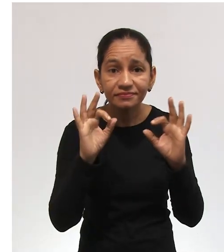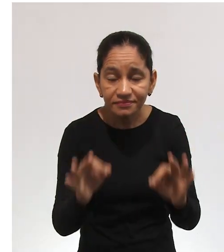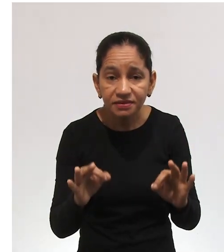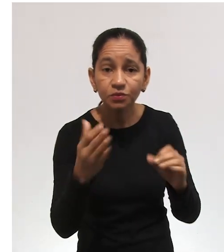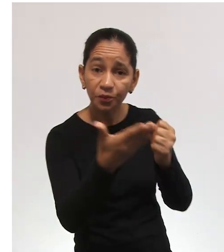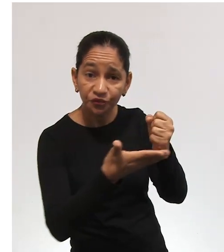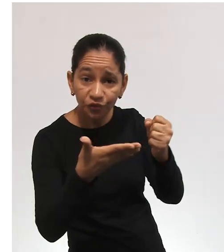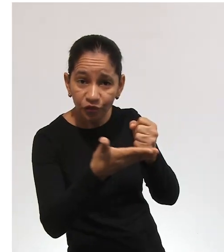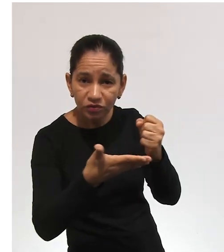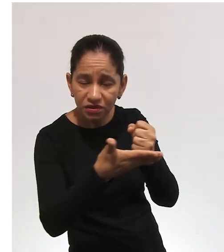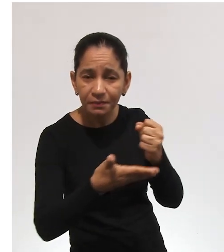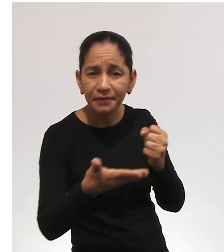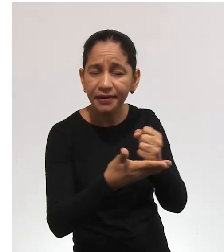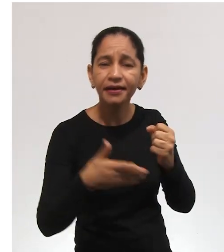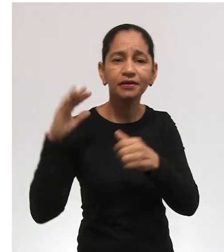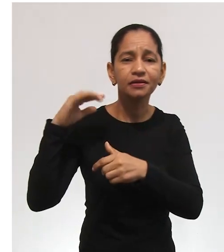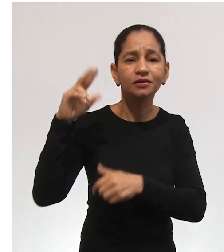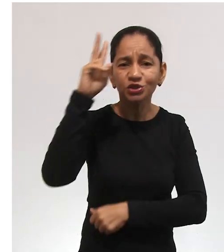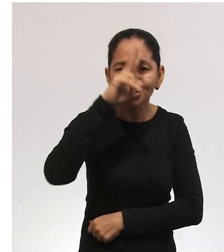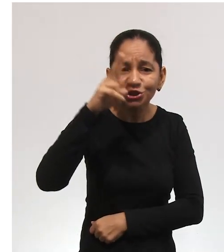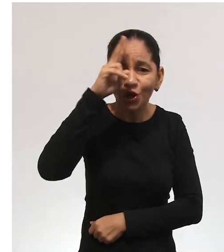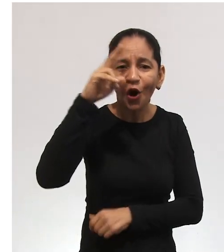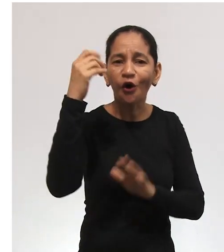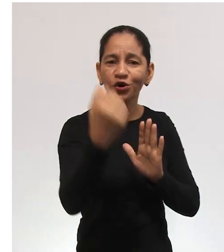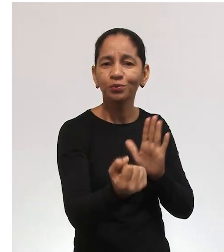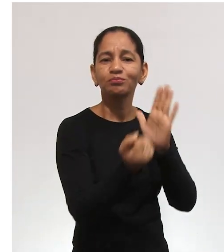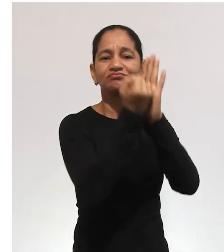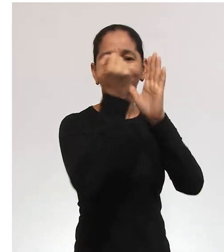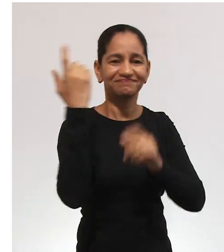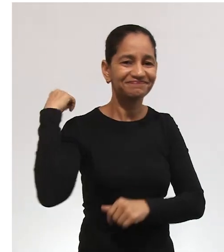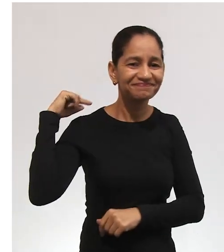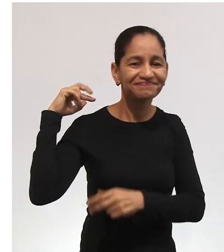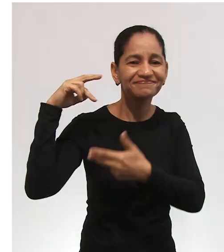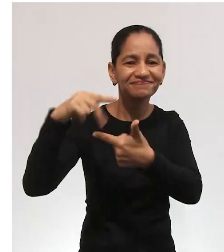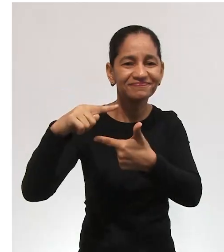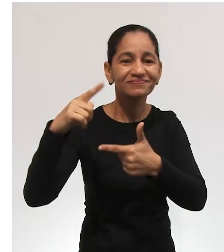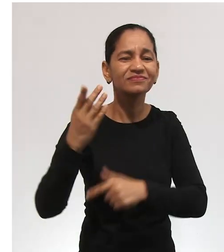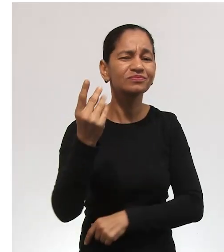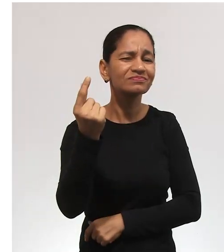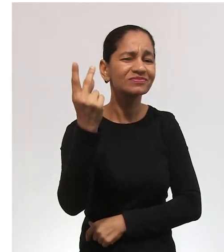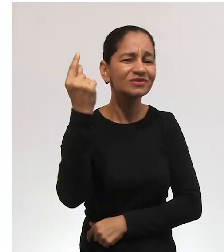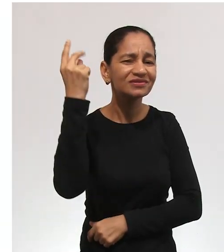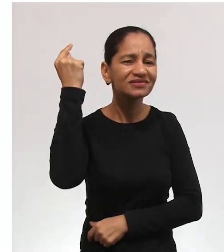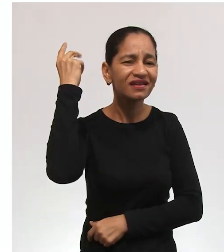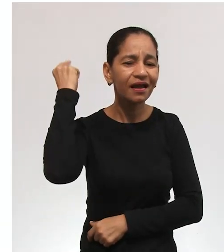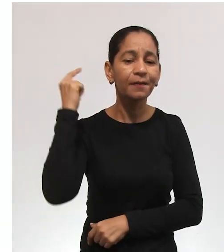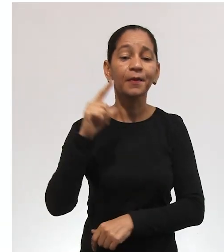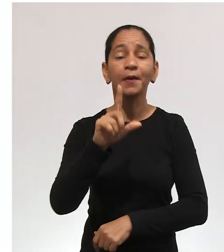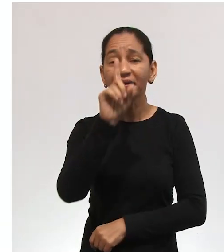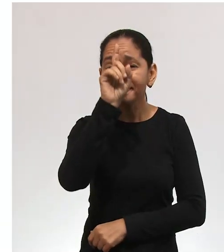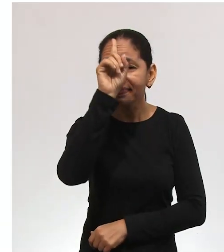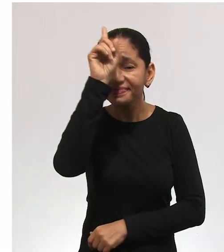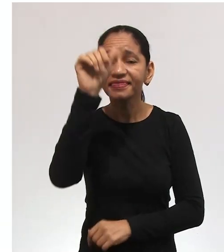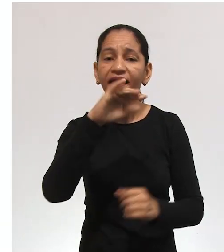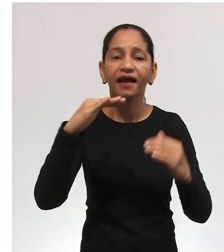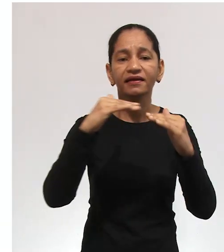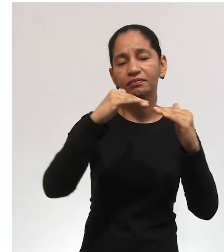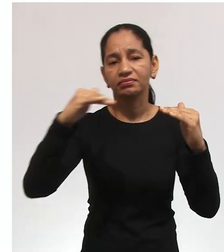como fundamentos, a gente tem que compreender que o direito do trabalho não existe sem a ideia